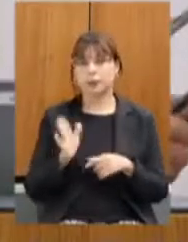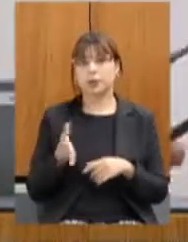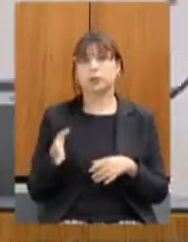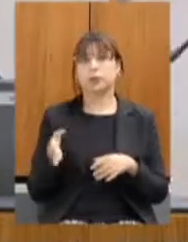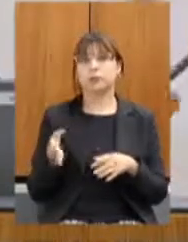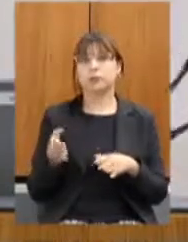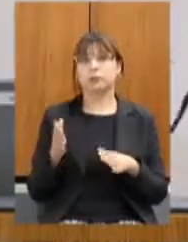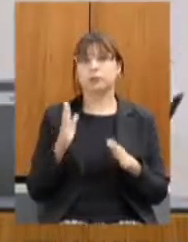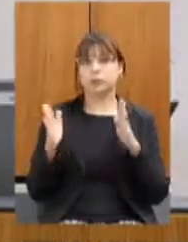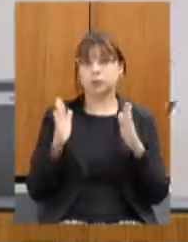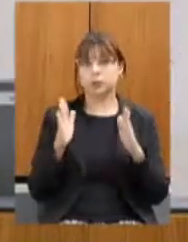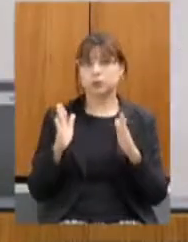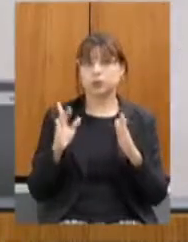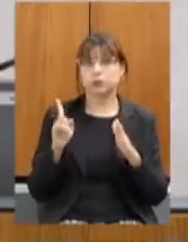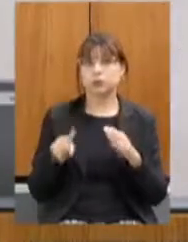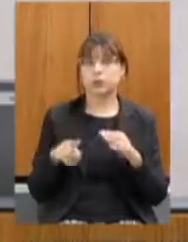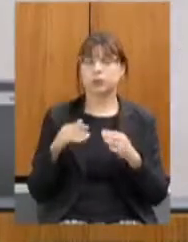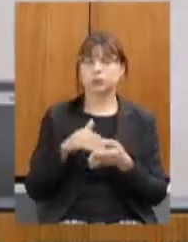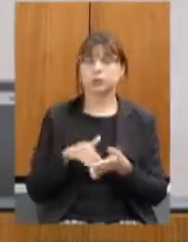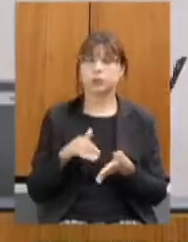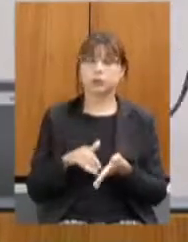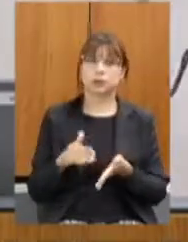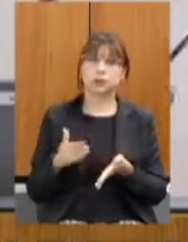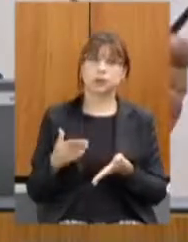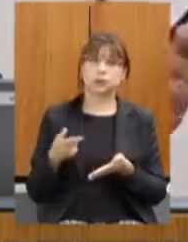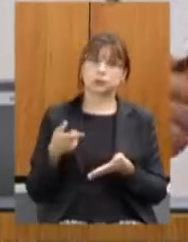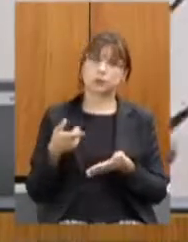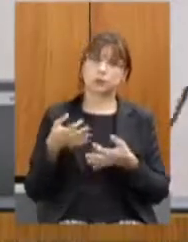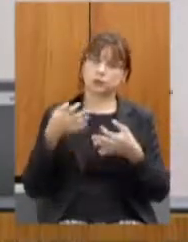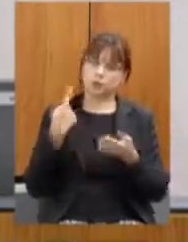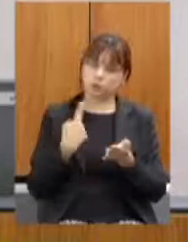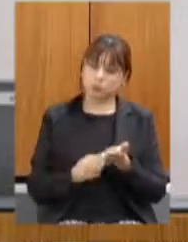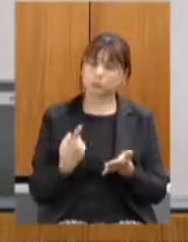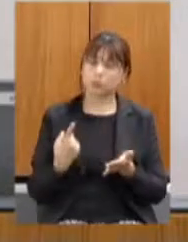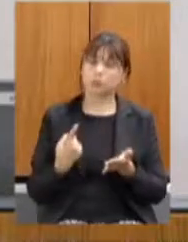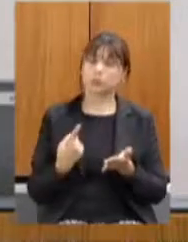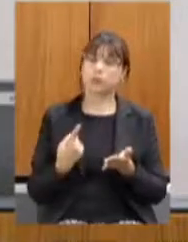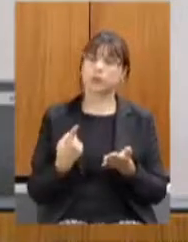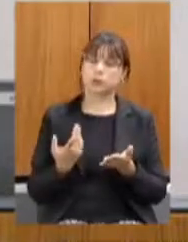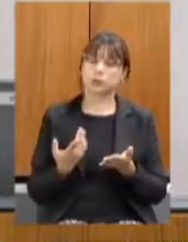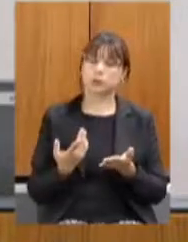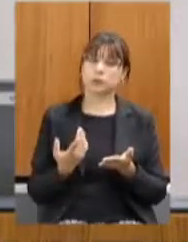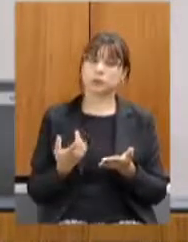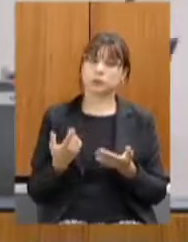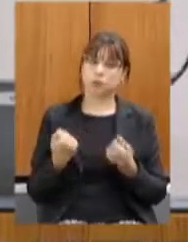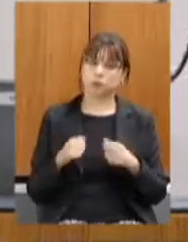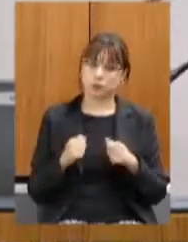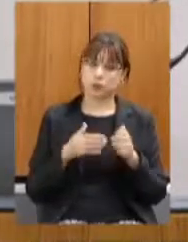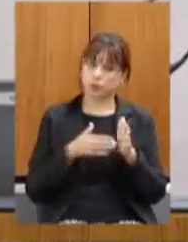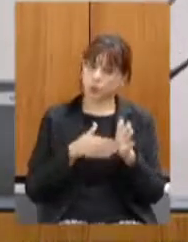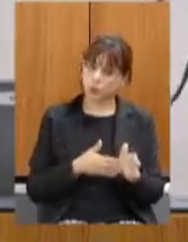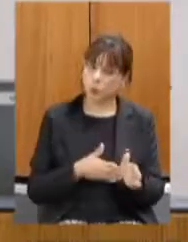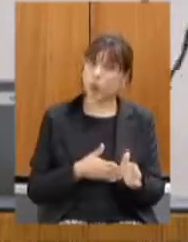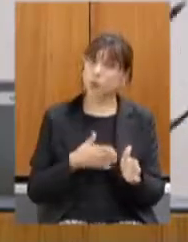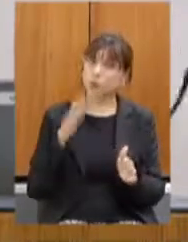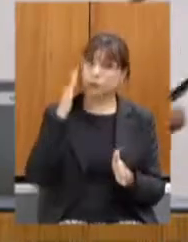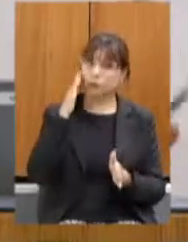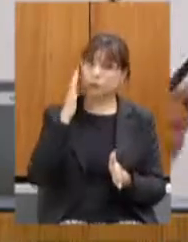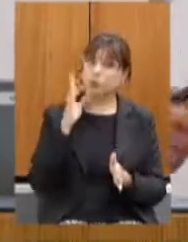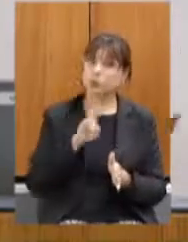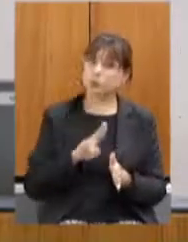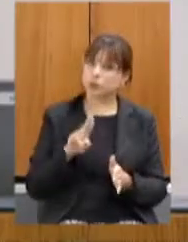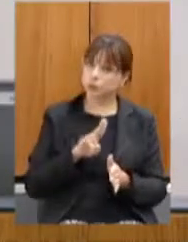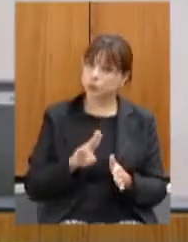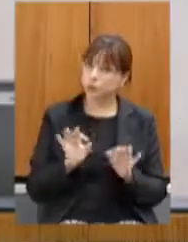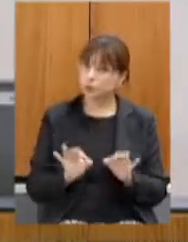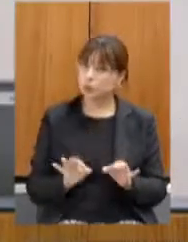o período em que a secretaria estipulou é necessário que se faça aí e se você quer saber se tem vão ser